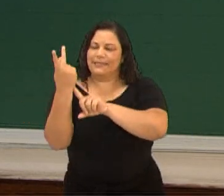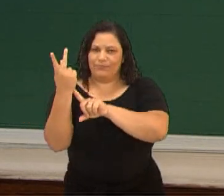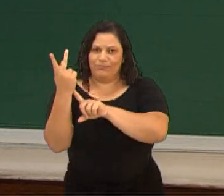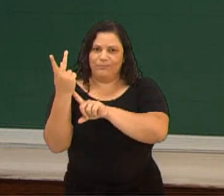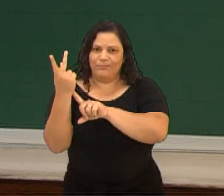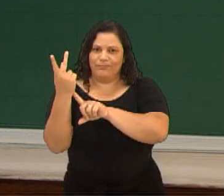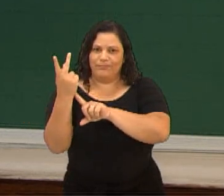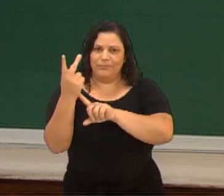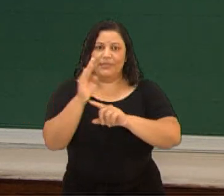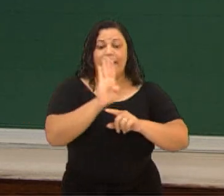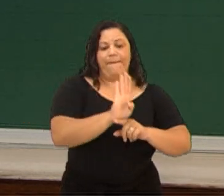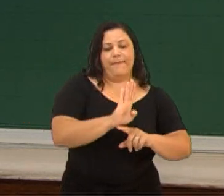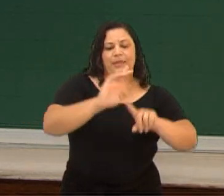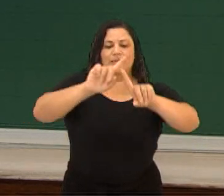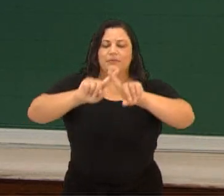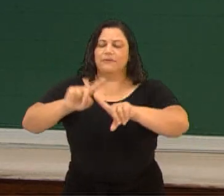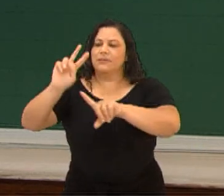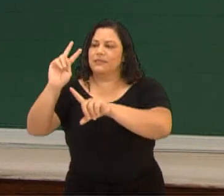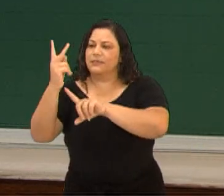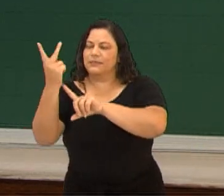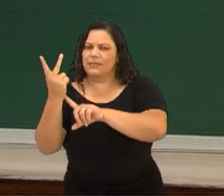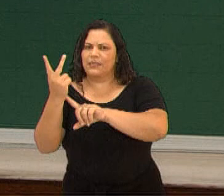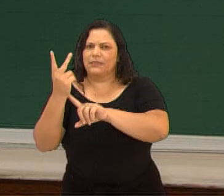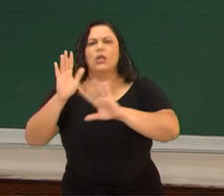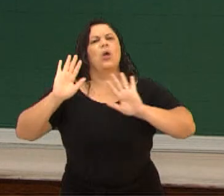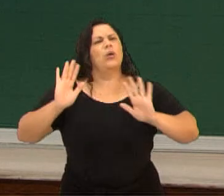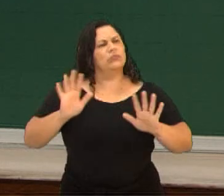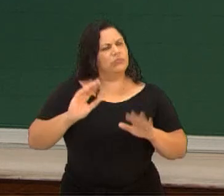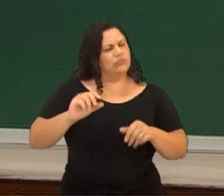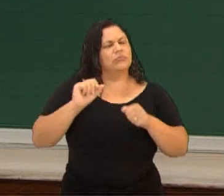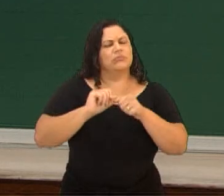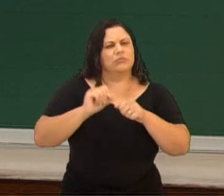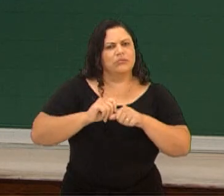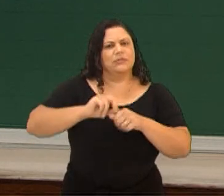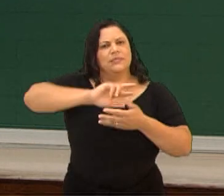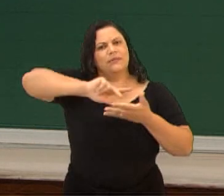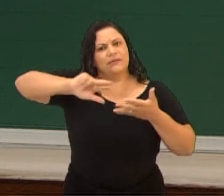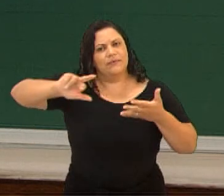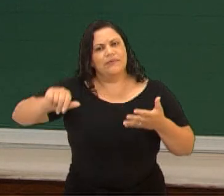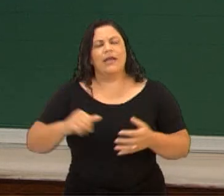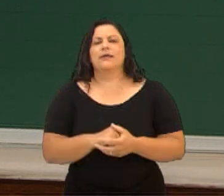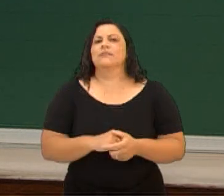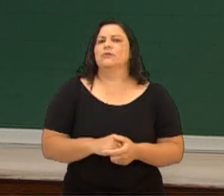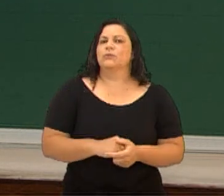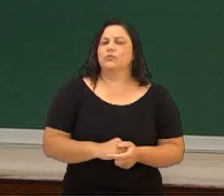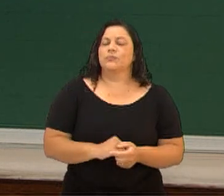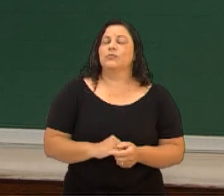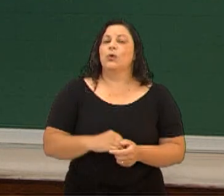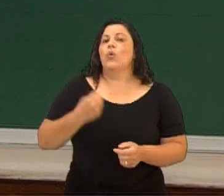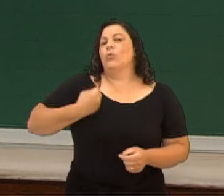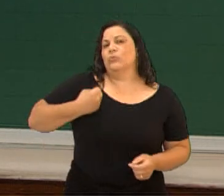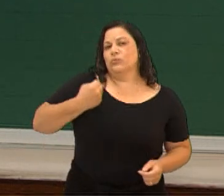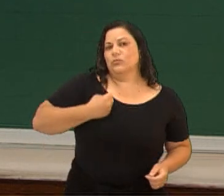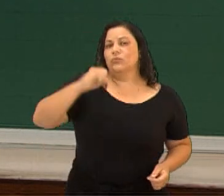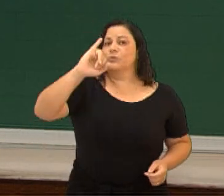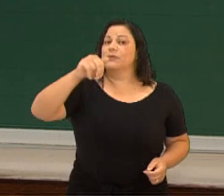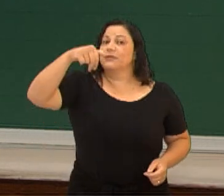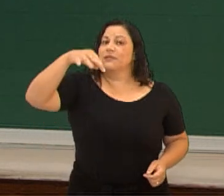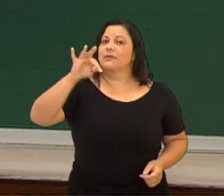Lembram? Fizemos vários assim, inclusive com números inteiros e números com vírgula, que são os números